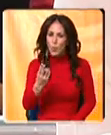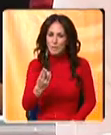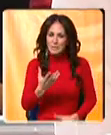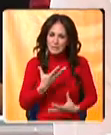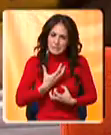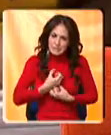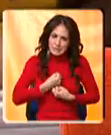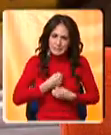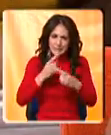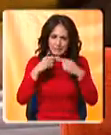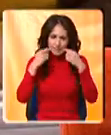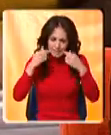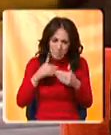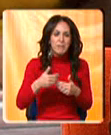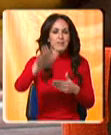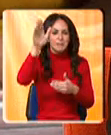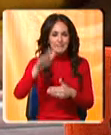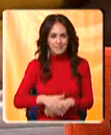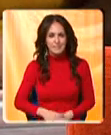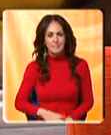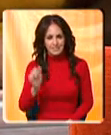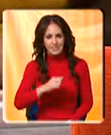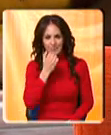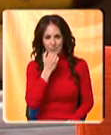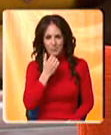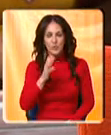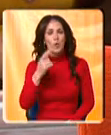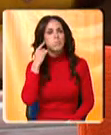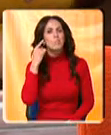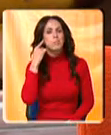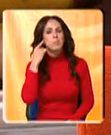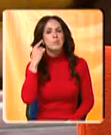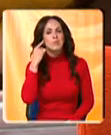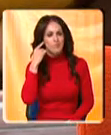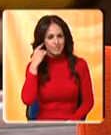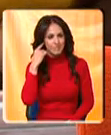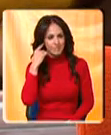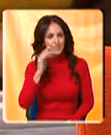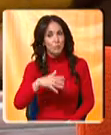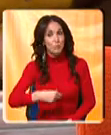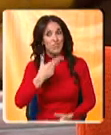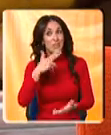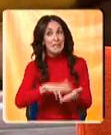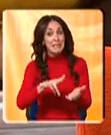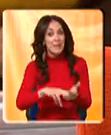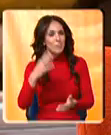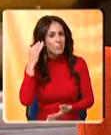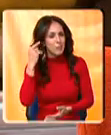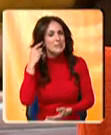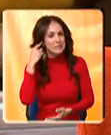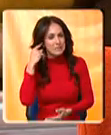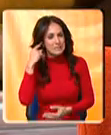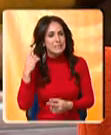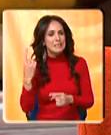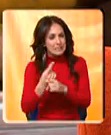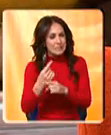amargurada? Uma Fanny alegre e bola para a frente. É? Sim. O que é que já soube de si? Do mundo real. Então, ouvi dizer